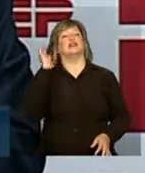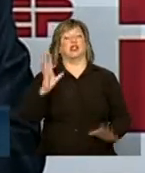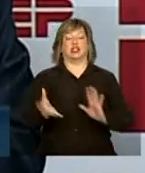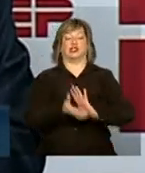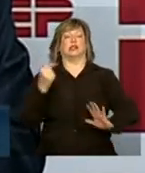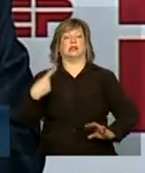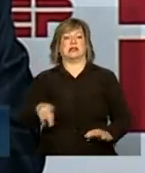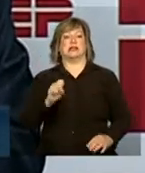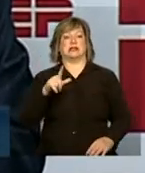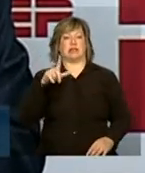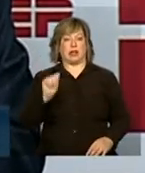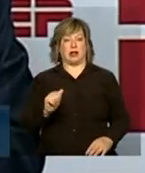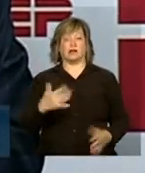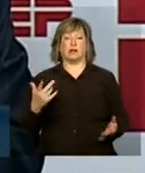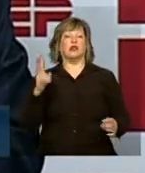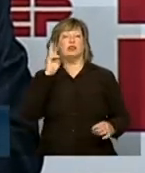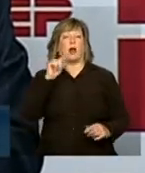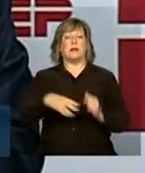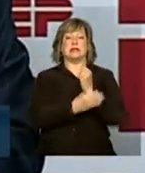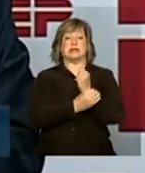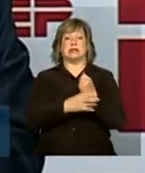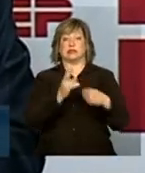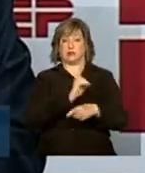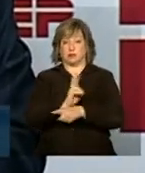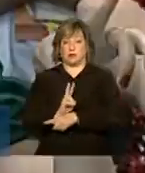aula. Em relação à segurança,